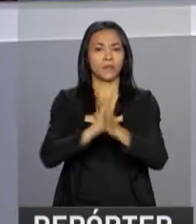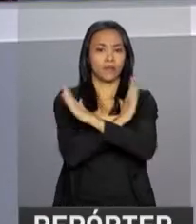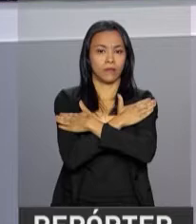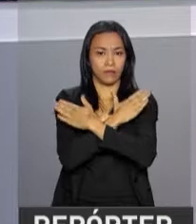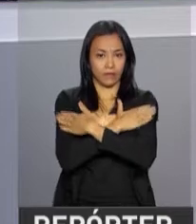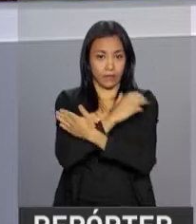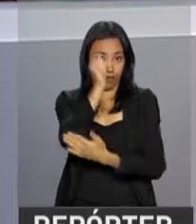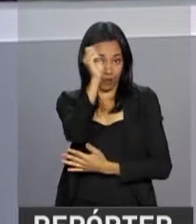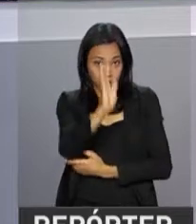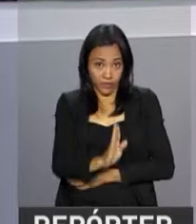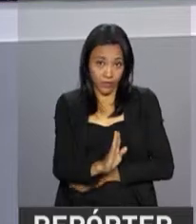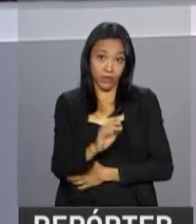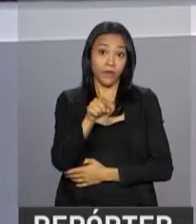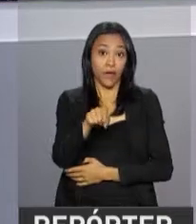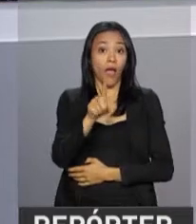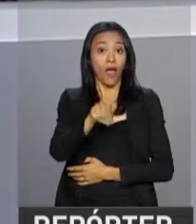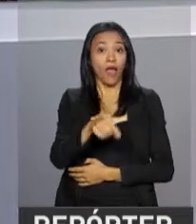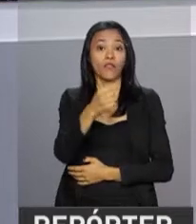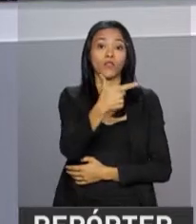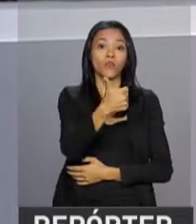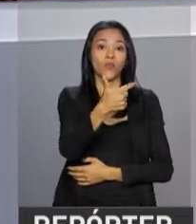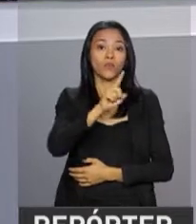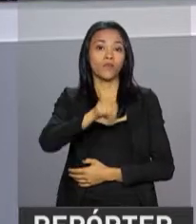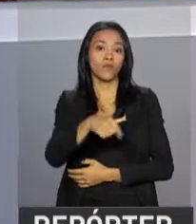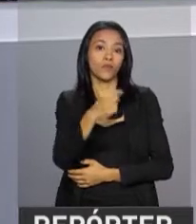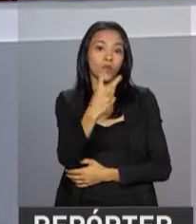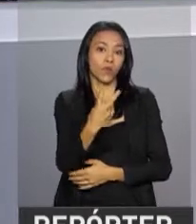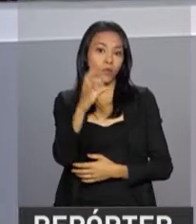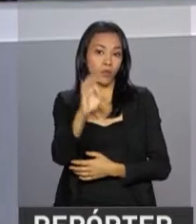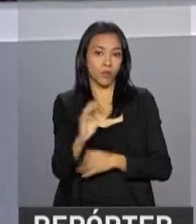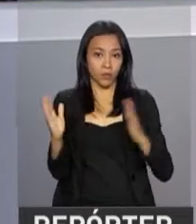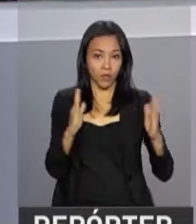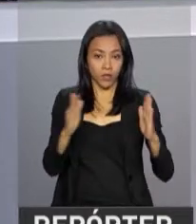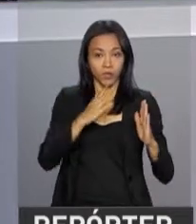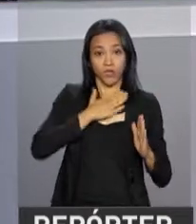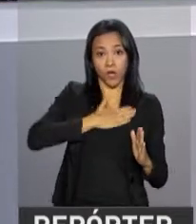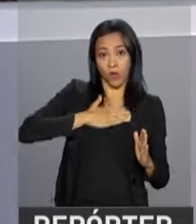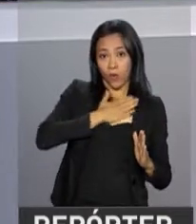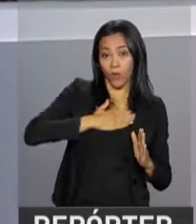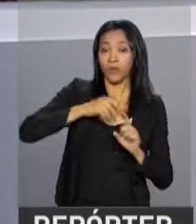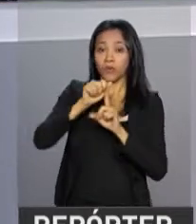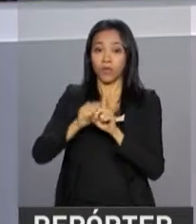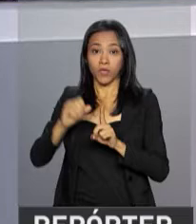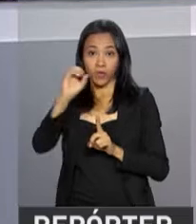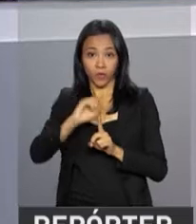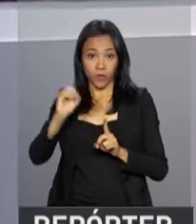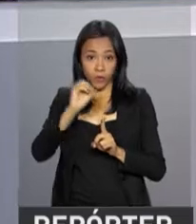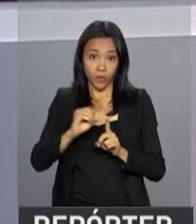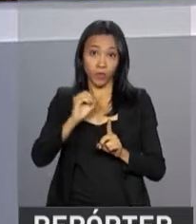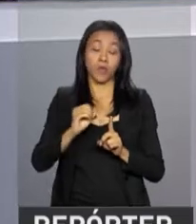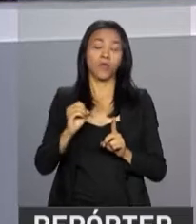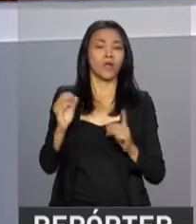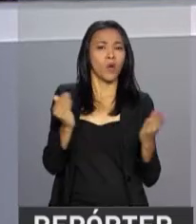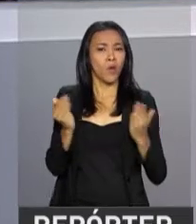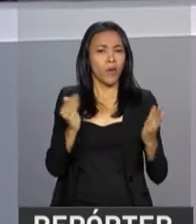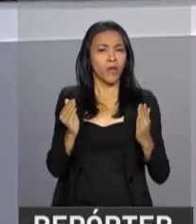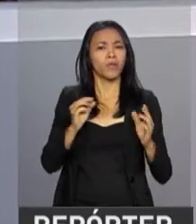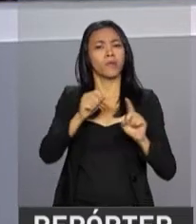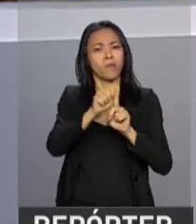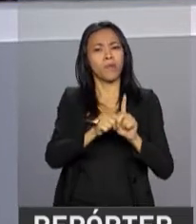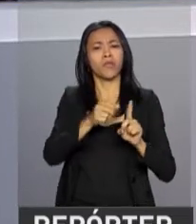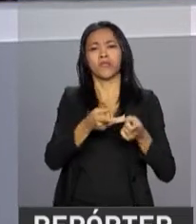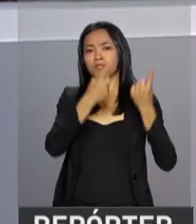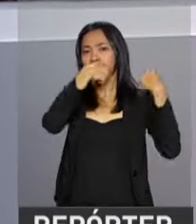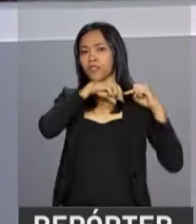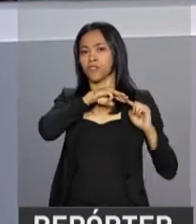no brasil ela recuou a 12,2 por cento entre agosto e outubro em comparação ao período maio a julho os números foram divulgados